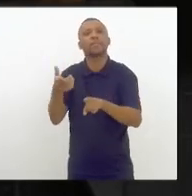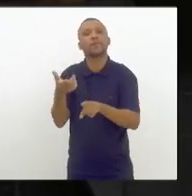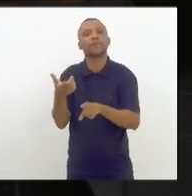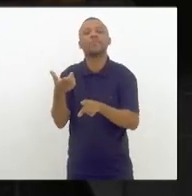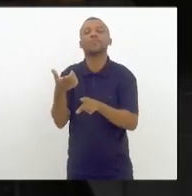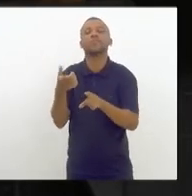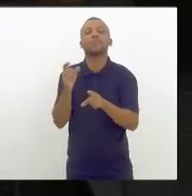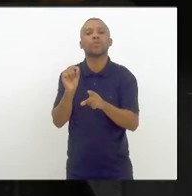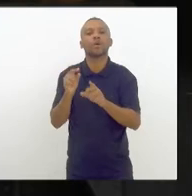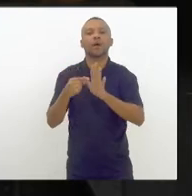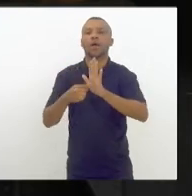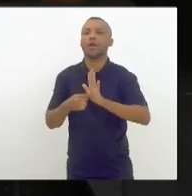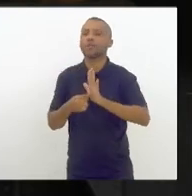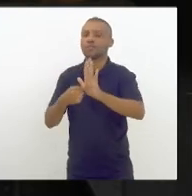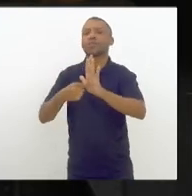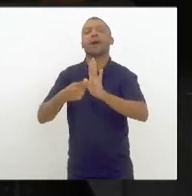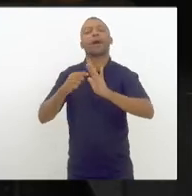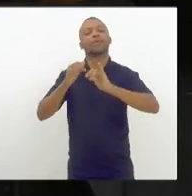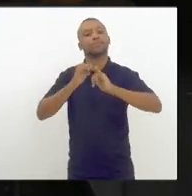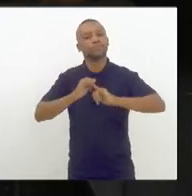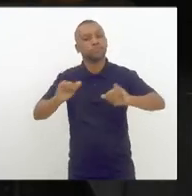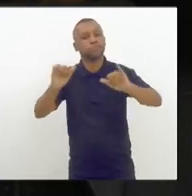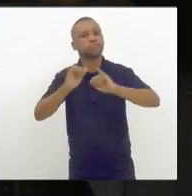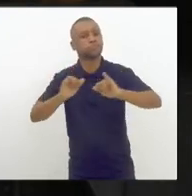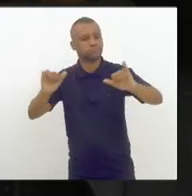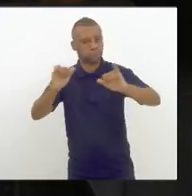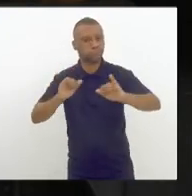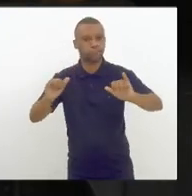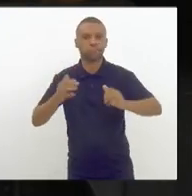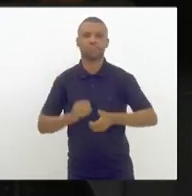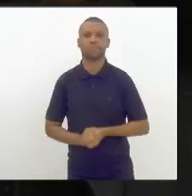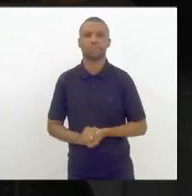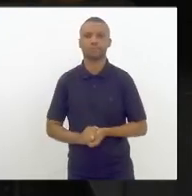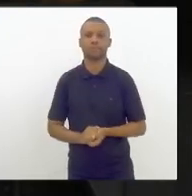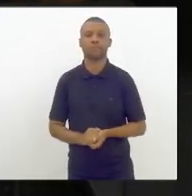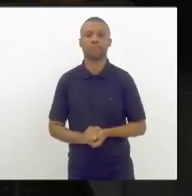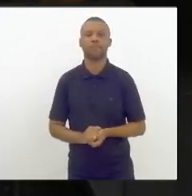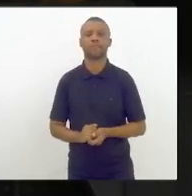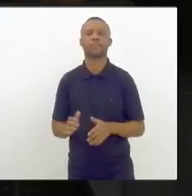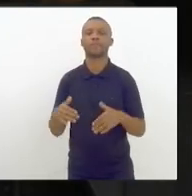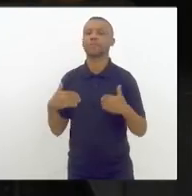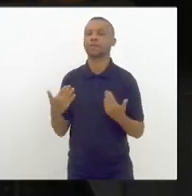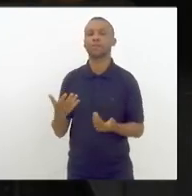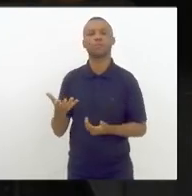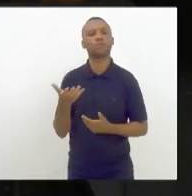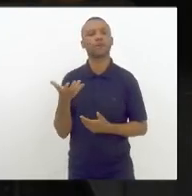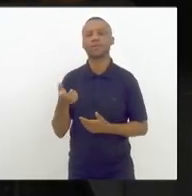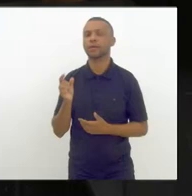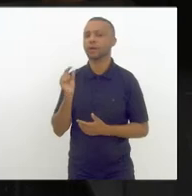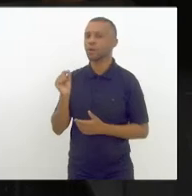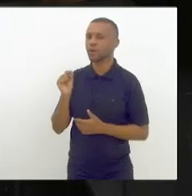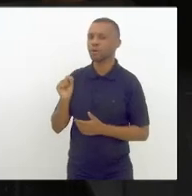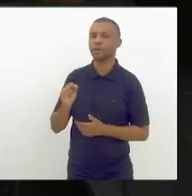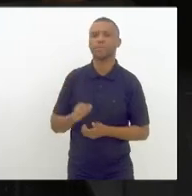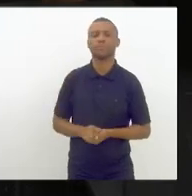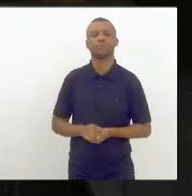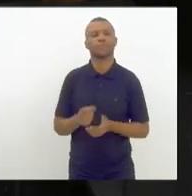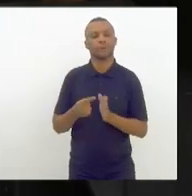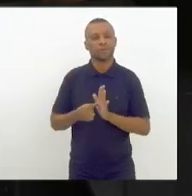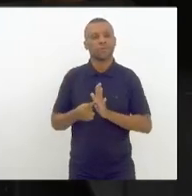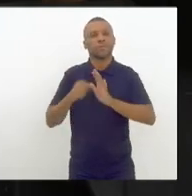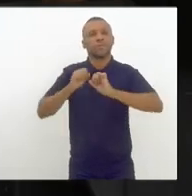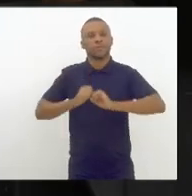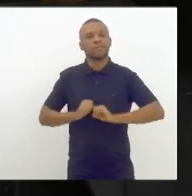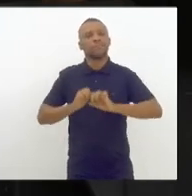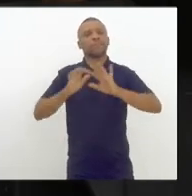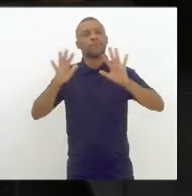divulgá-lo e acessando senhora Presidente eu queria aqui dizer claramente